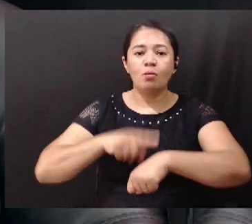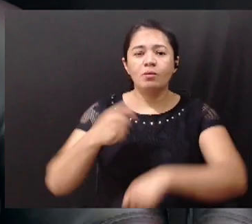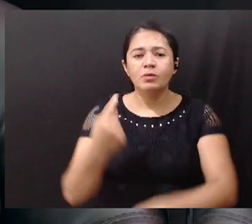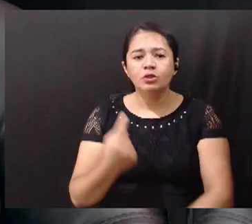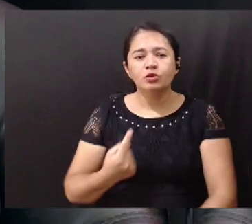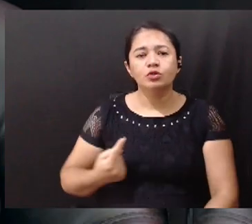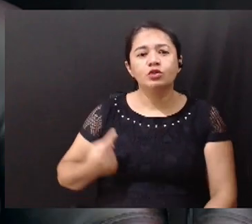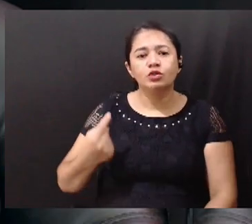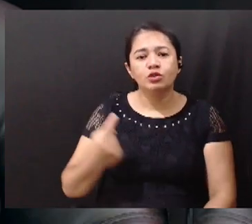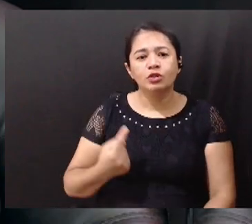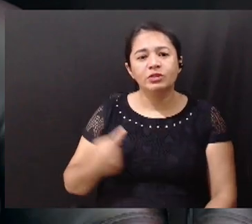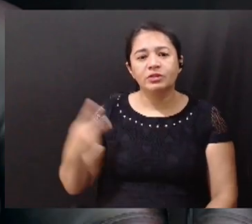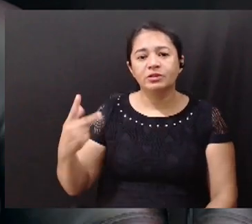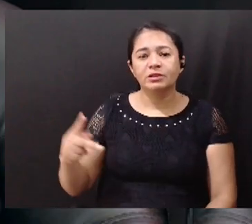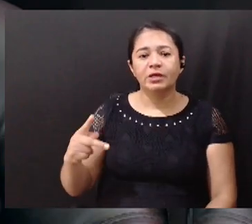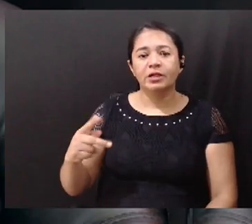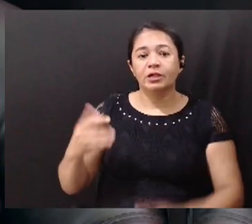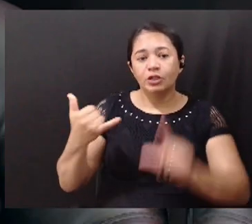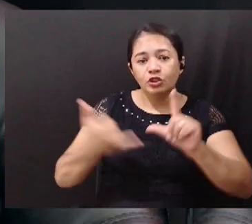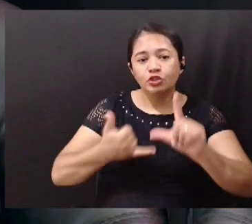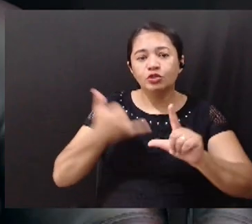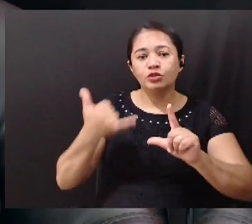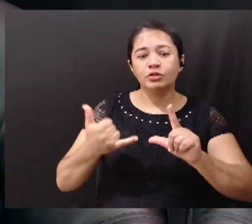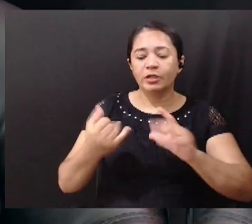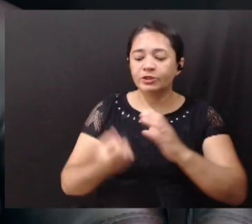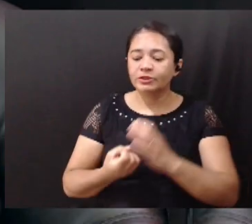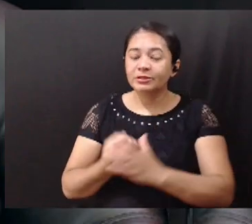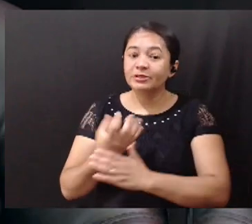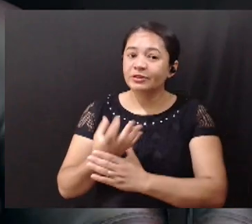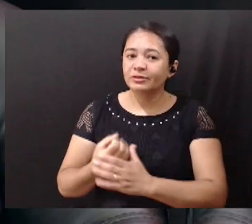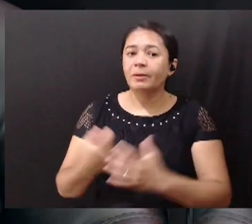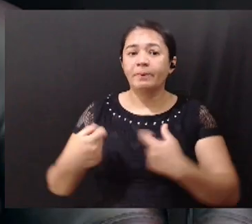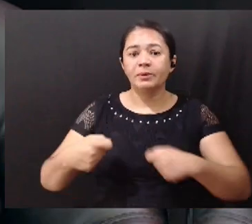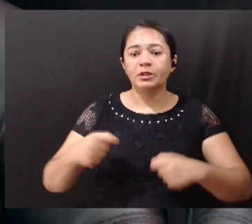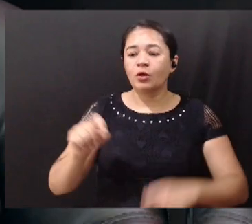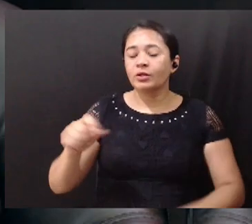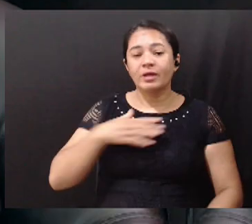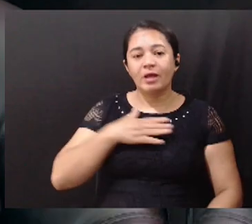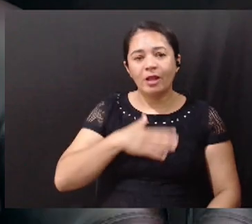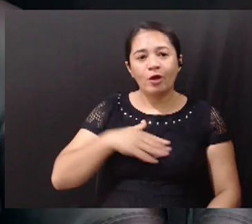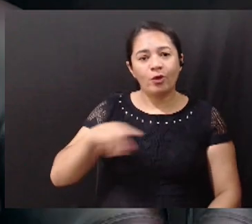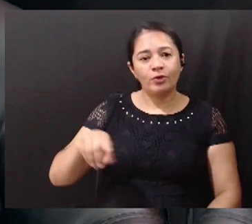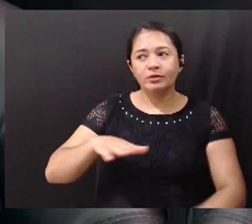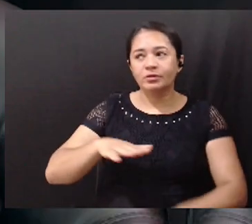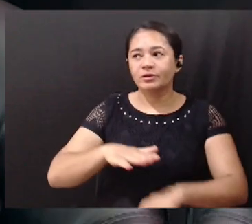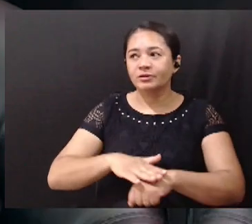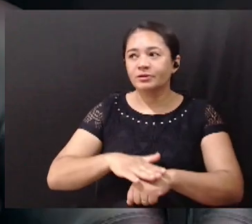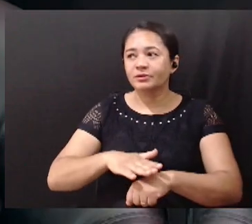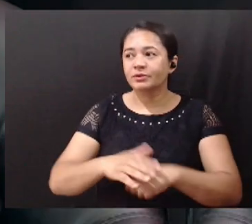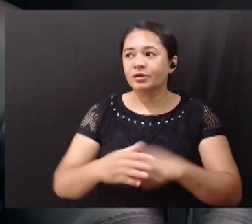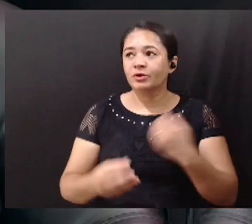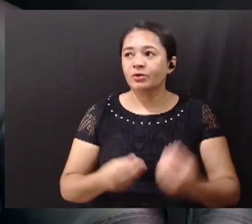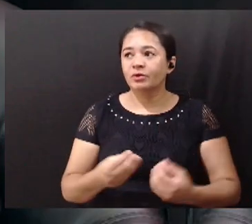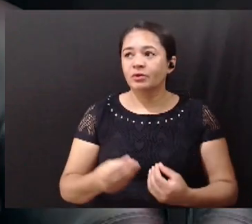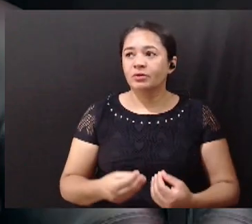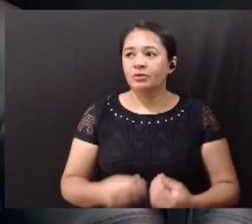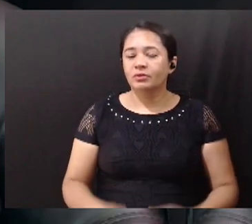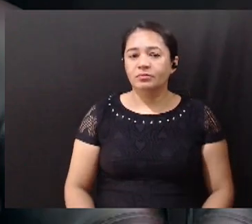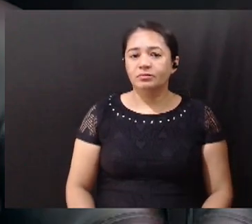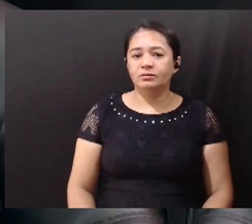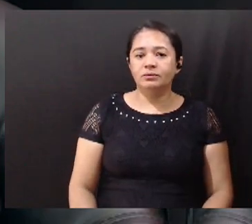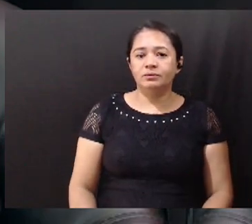de ludicidade, de criatividade, do que ela gosta de fazer, como que ela gosta de fazer, e não tem